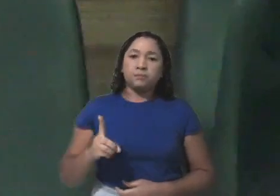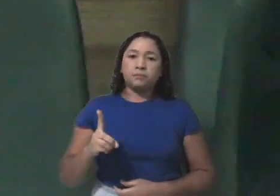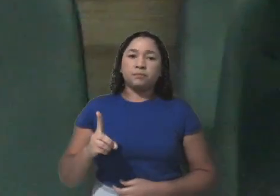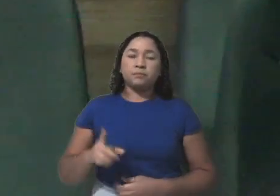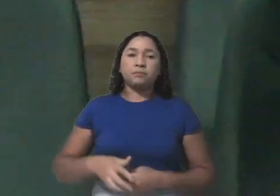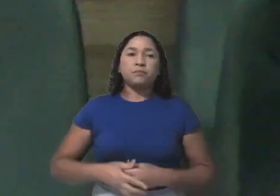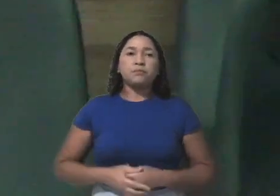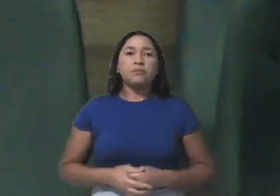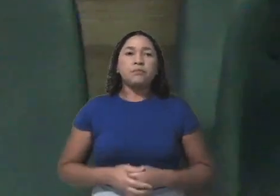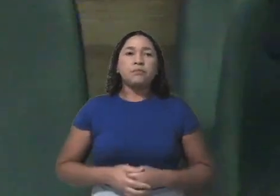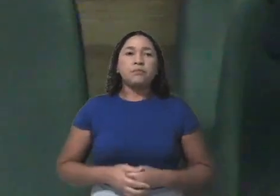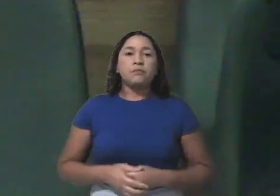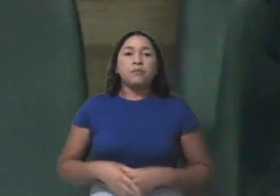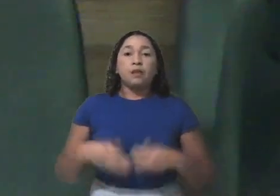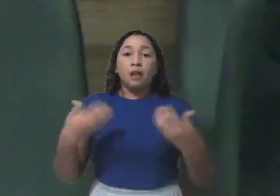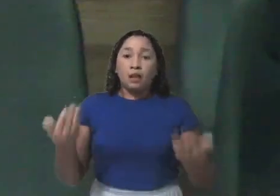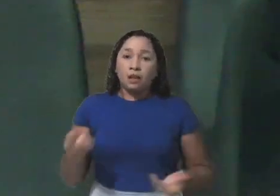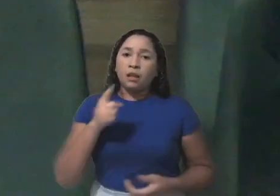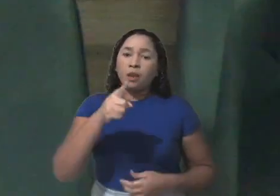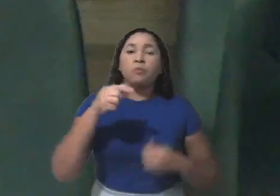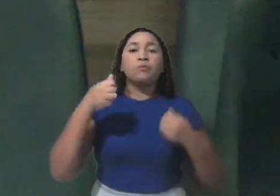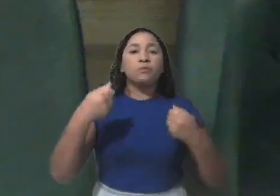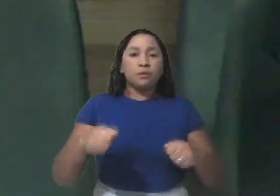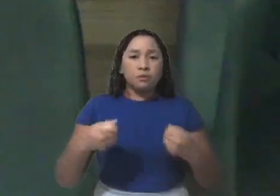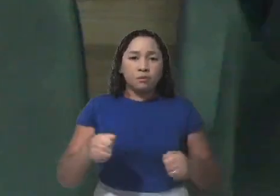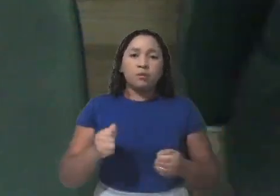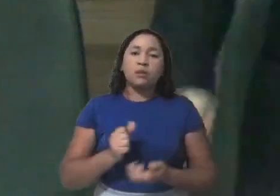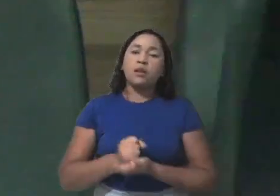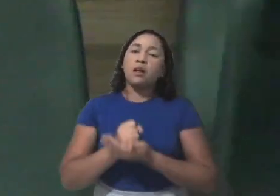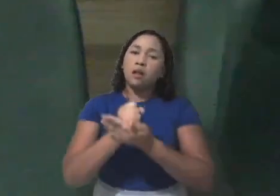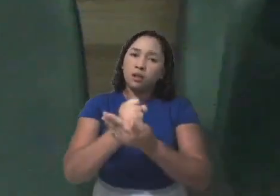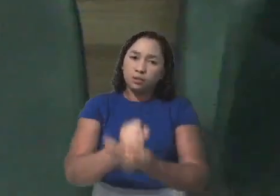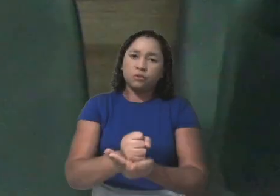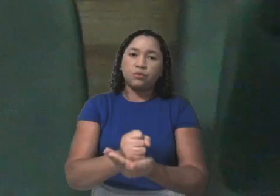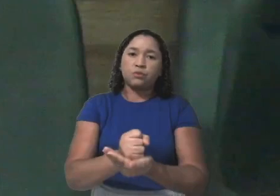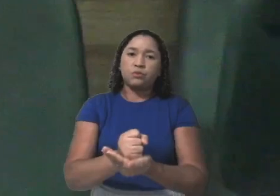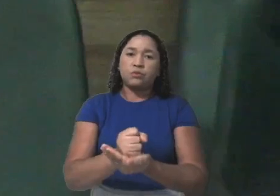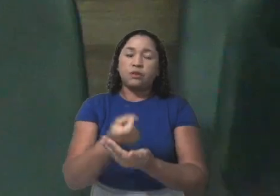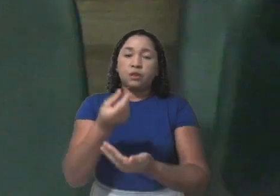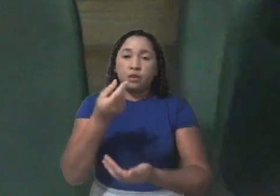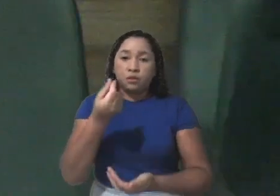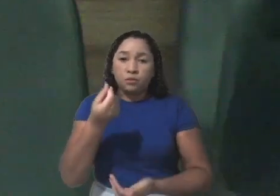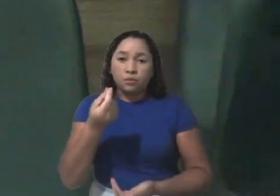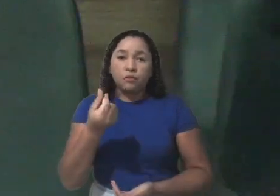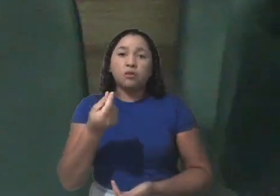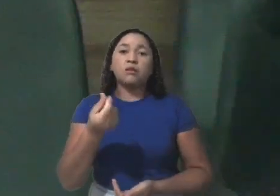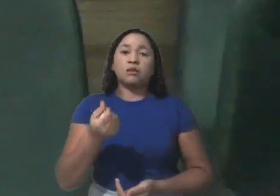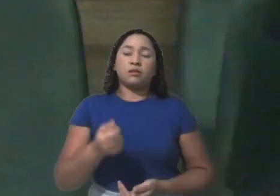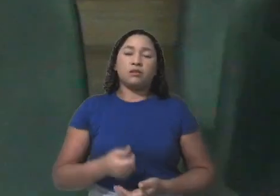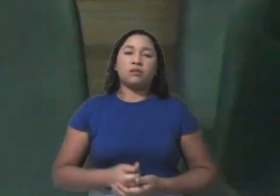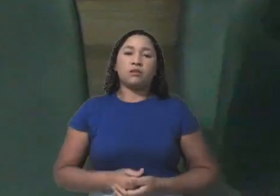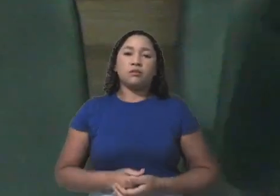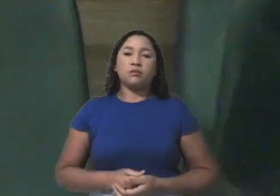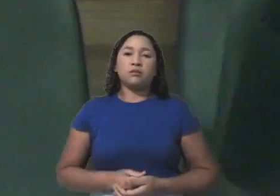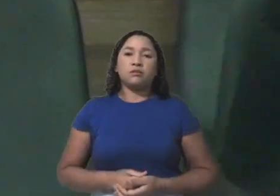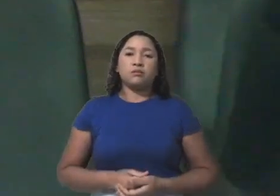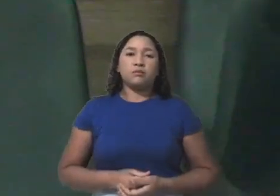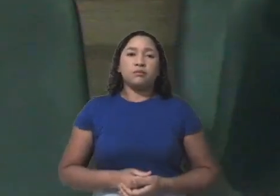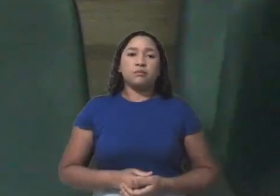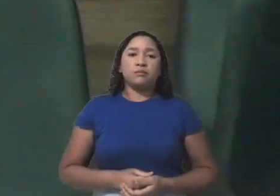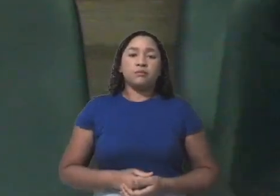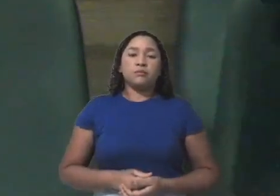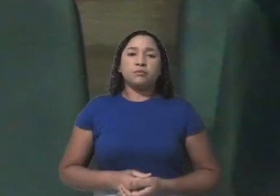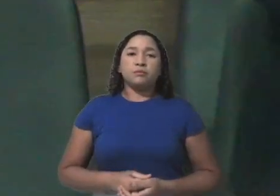Então isso é feito com a sua oferta missionária. Contribua para missões, invista em missões, faça voto